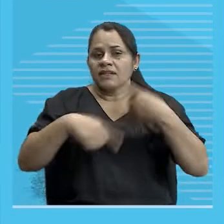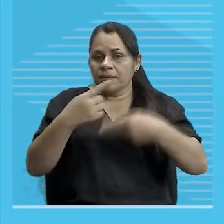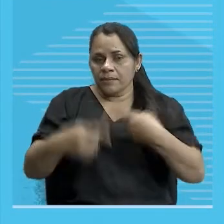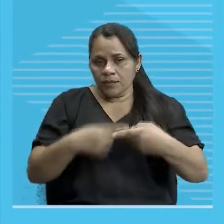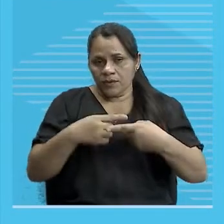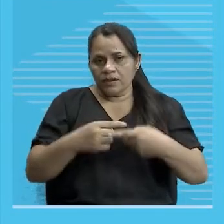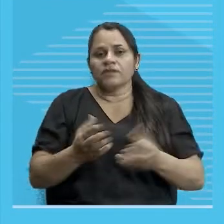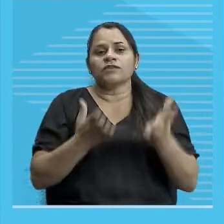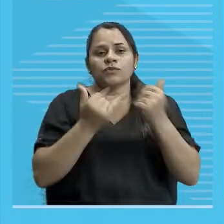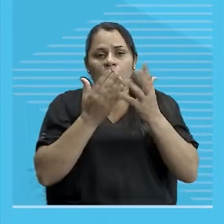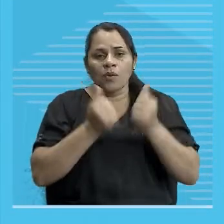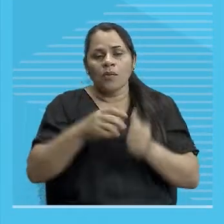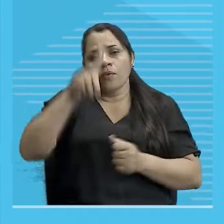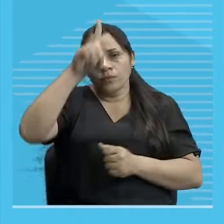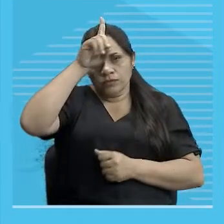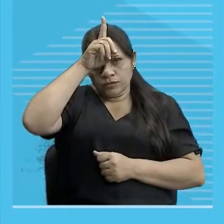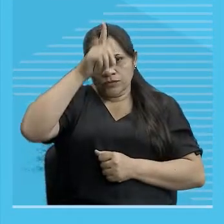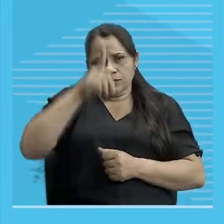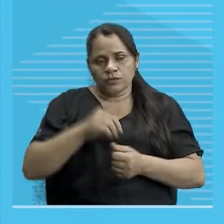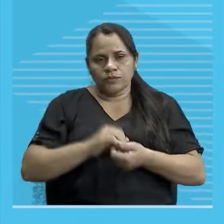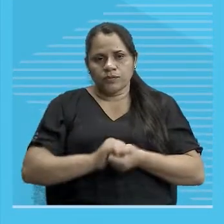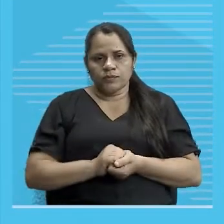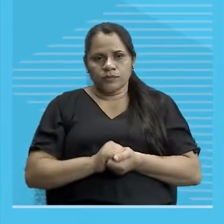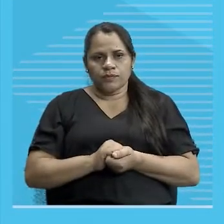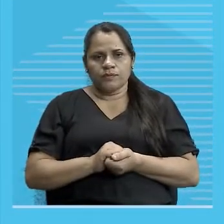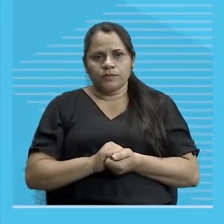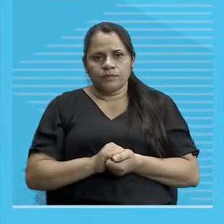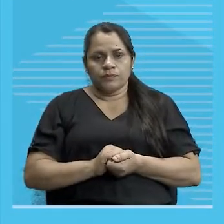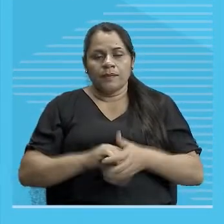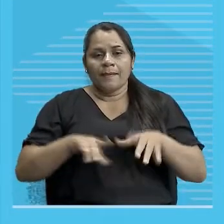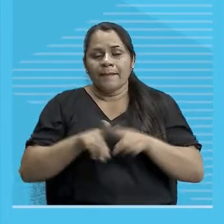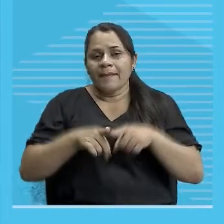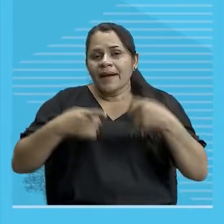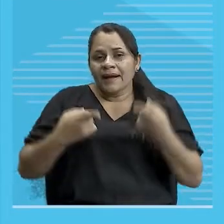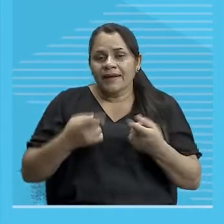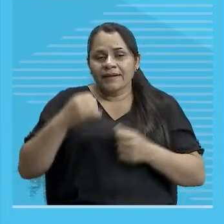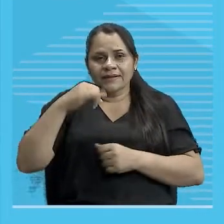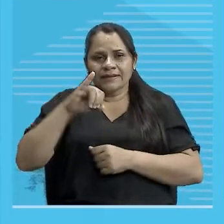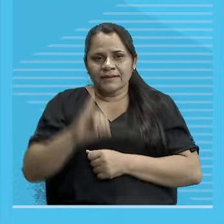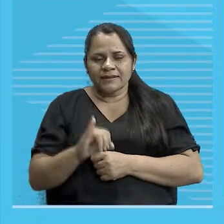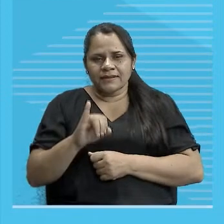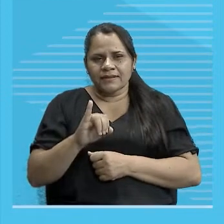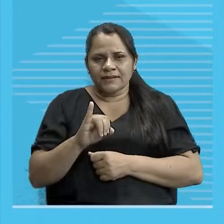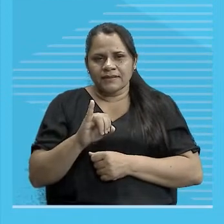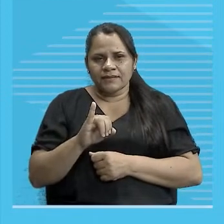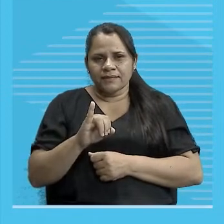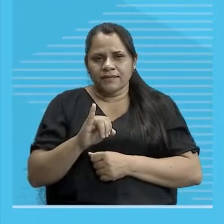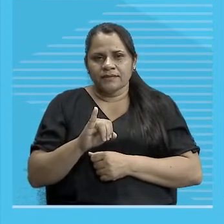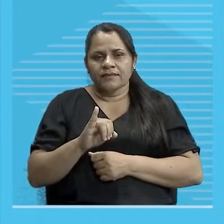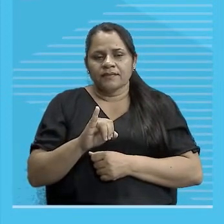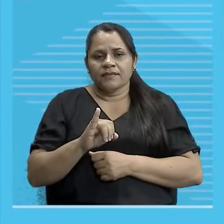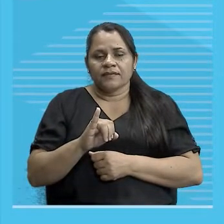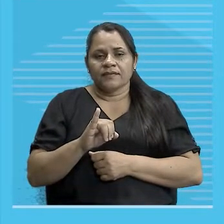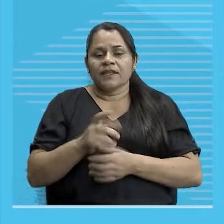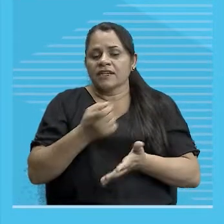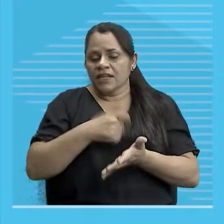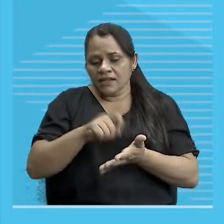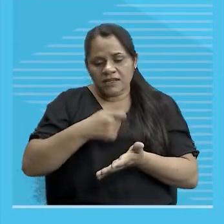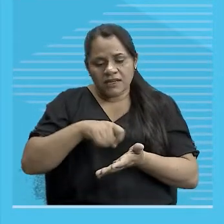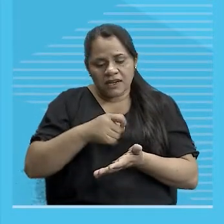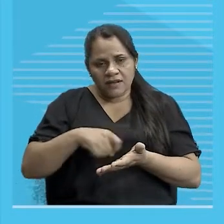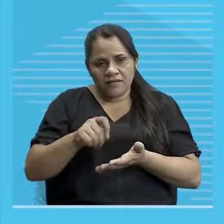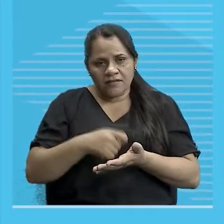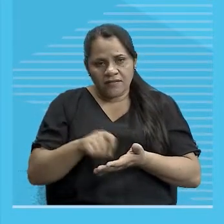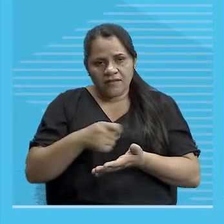sabe exatamente a que fazenda ele se refere. Mas se você quiser deixar mais especificado ainda, você pode colocar a